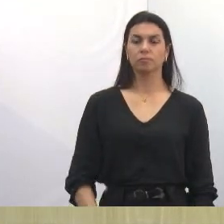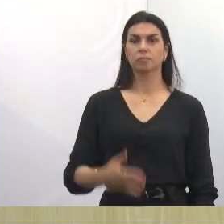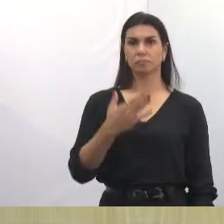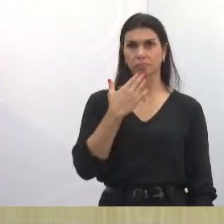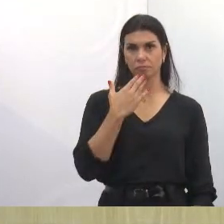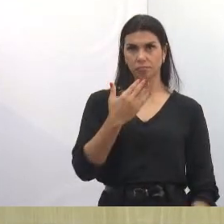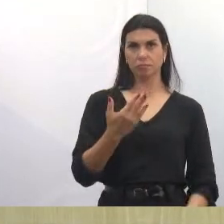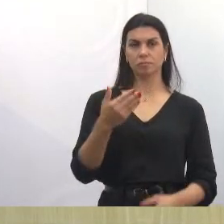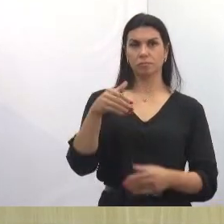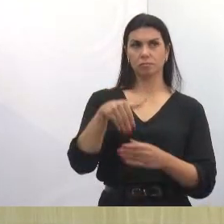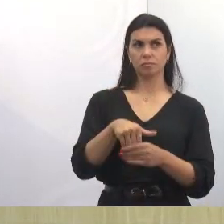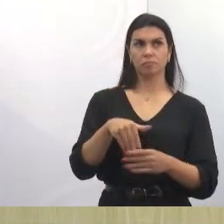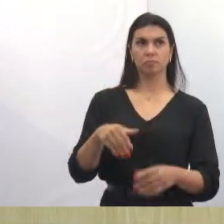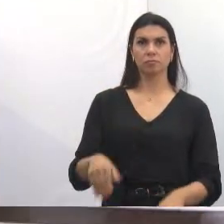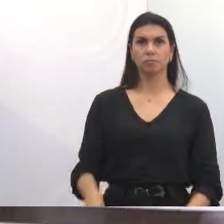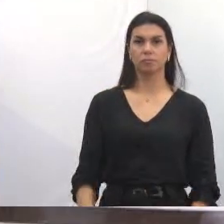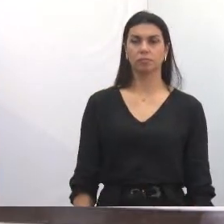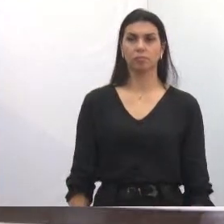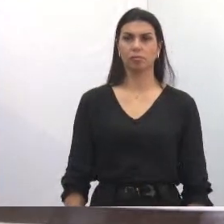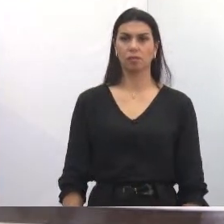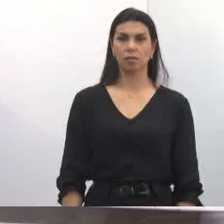Foi pedido votação.